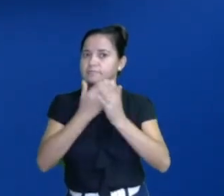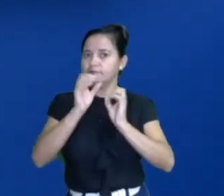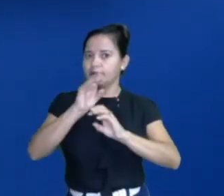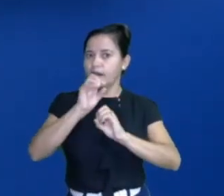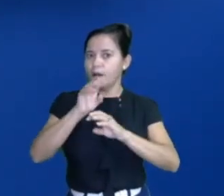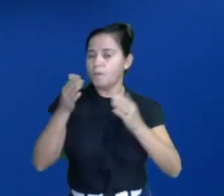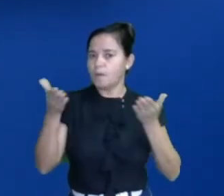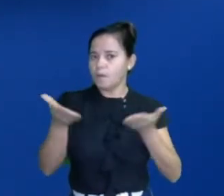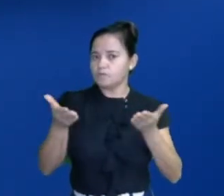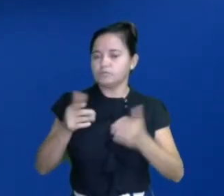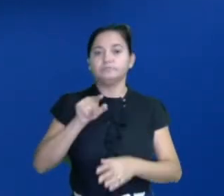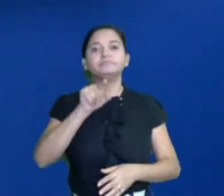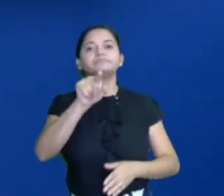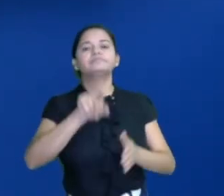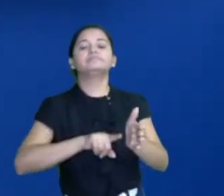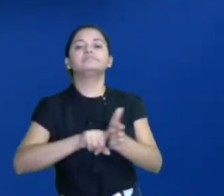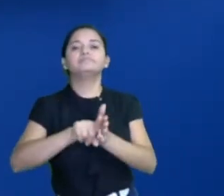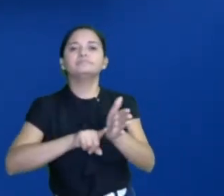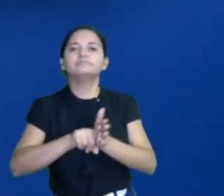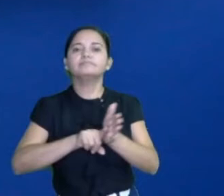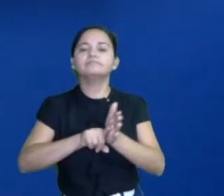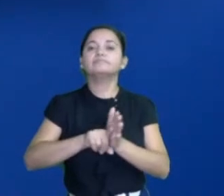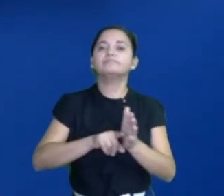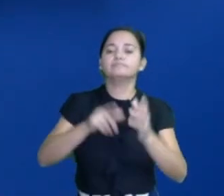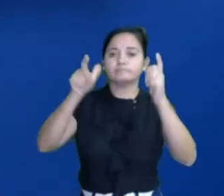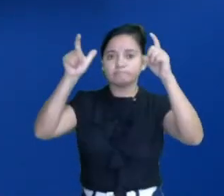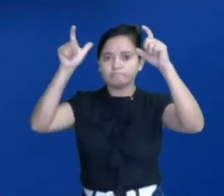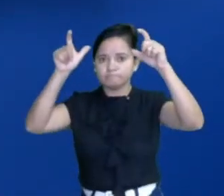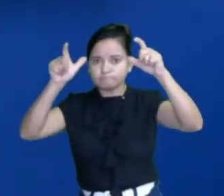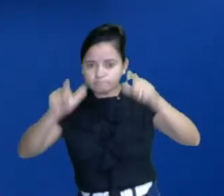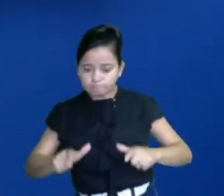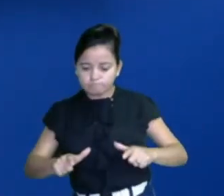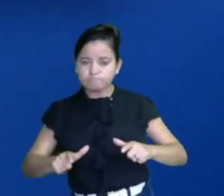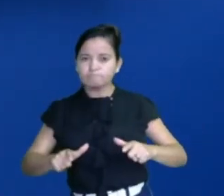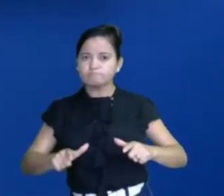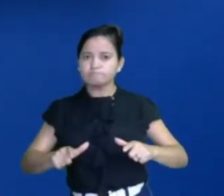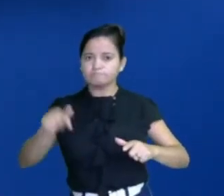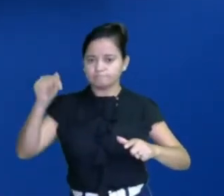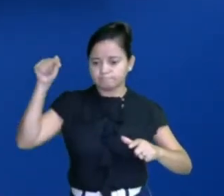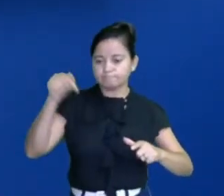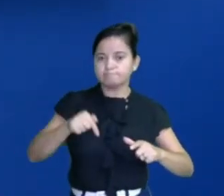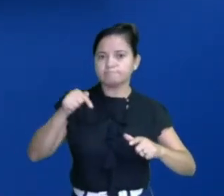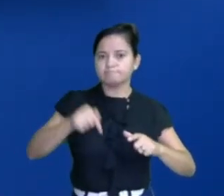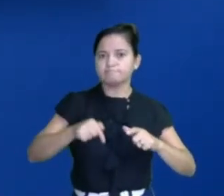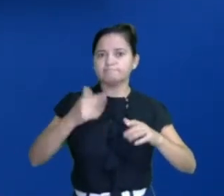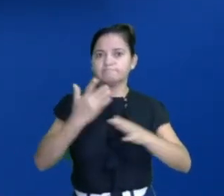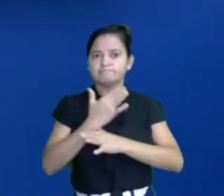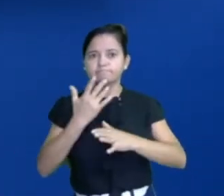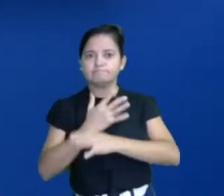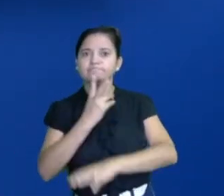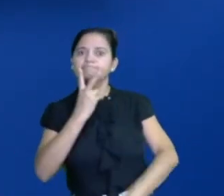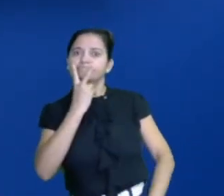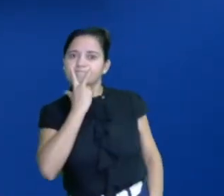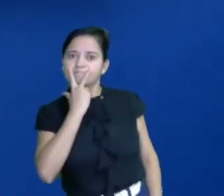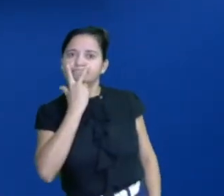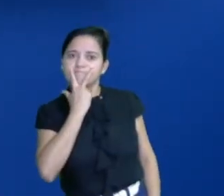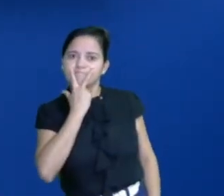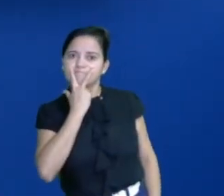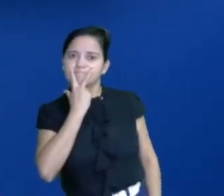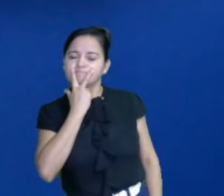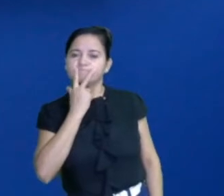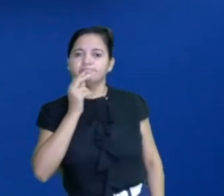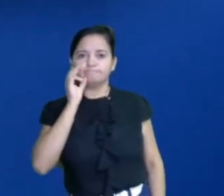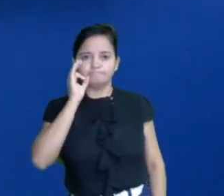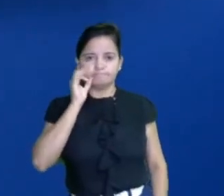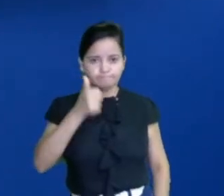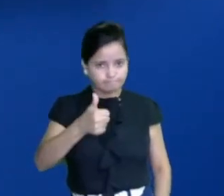vai pesquisar locais históricos e a história de sua cidade, da Vitória de Santo